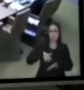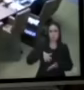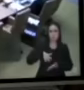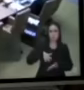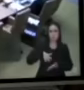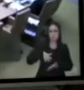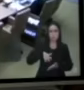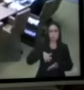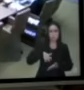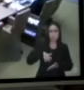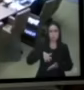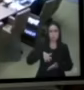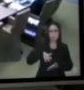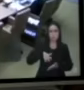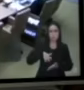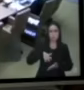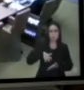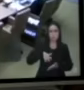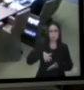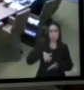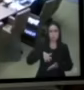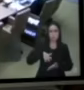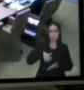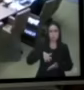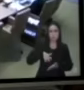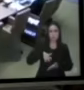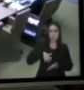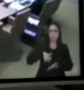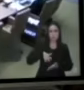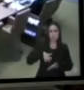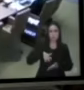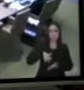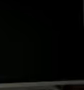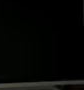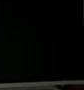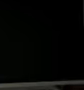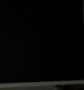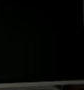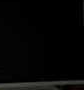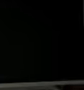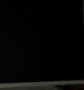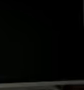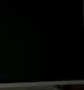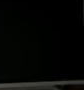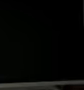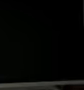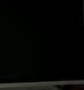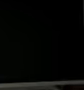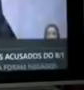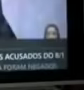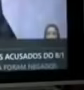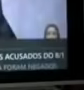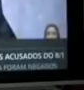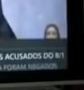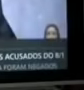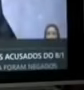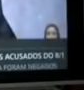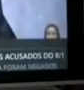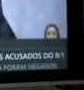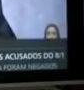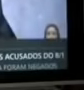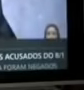aceitaria tá mas aí o Augusto Nunes ele falou algumas coisas aqui sobre aqui né Aí ele ele dá umas pauladas aqui